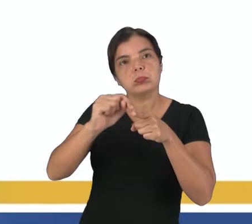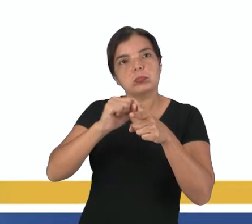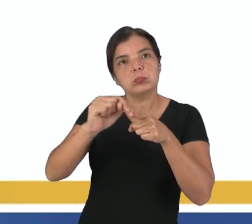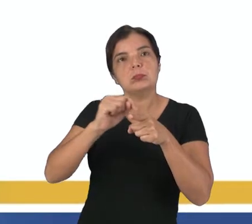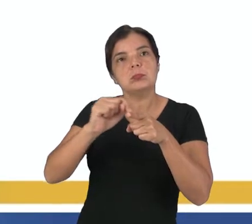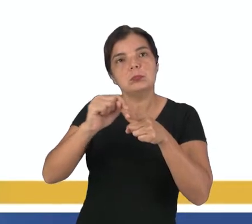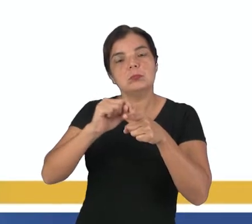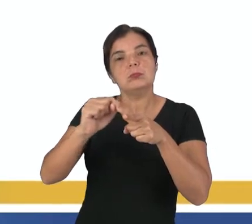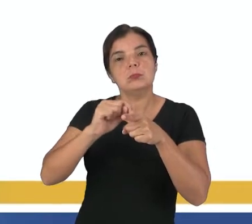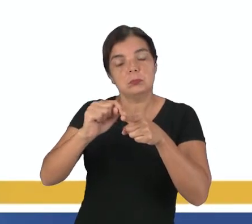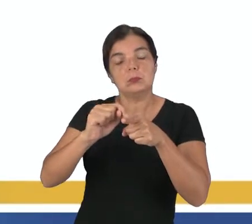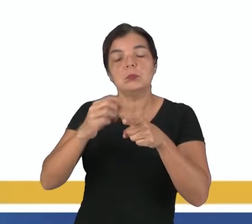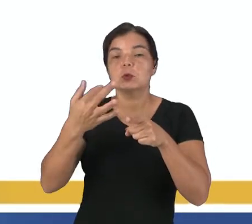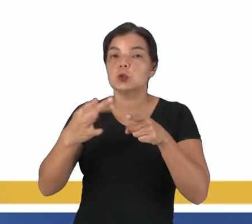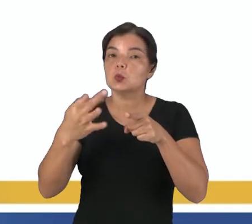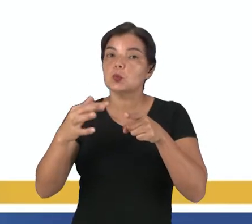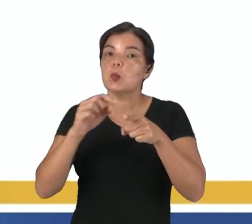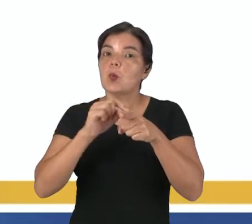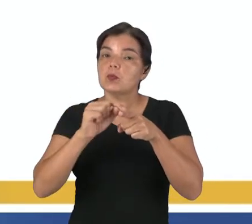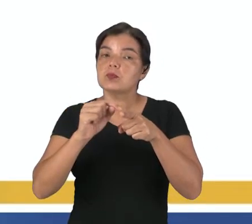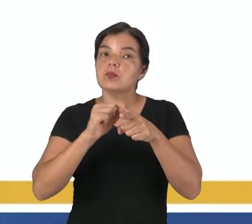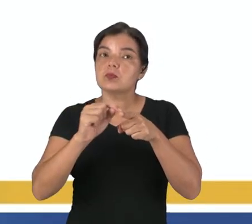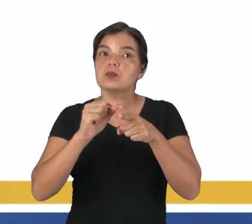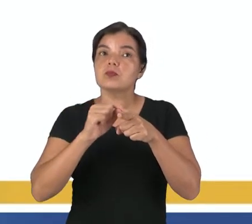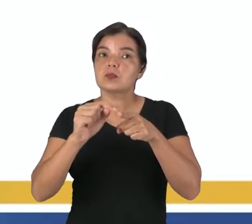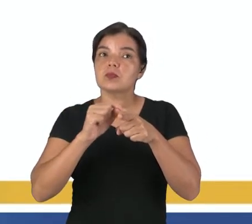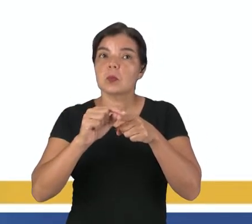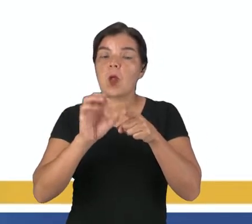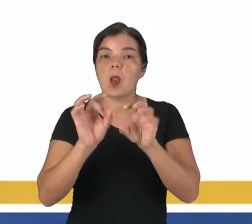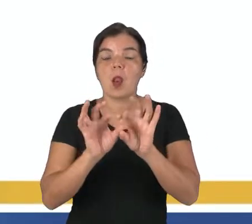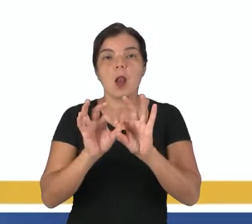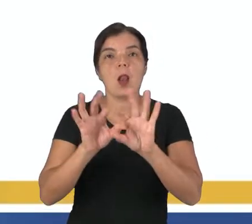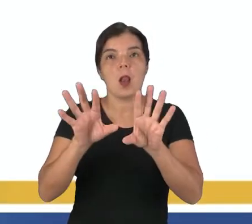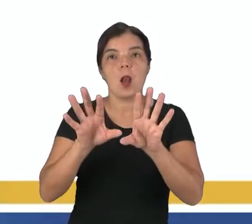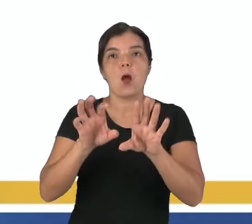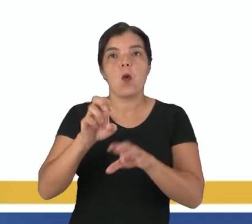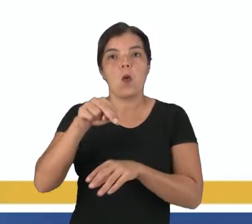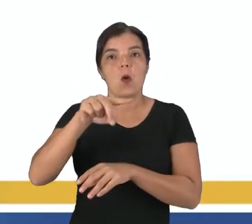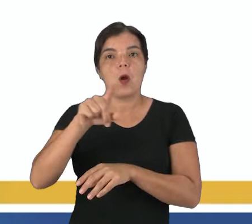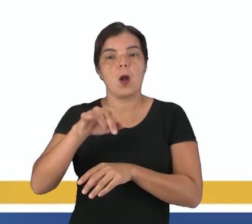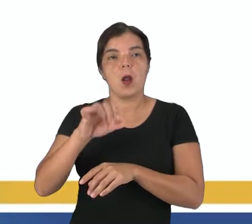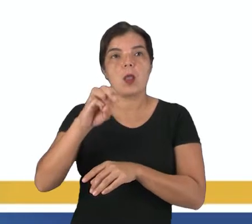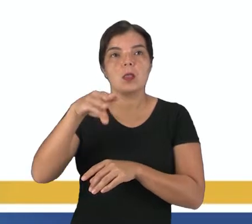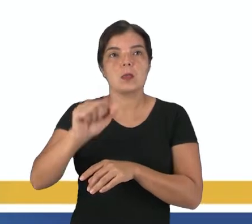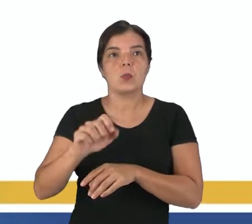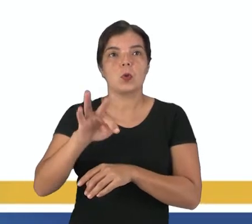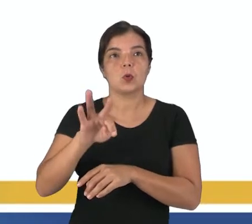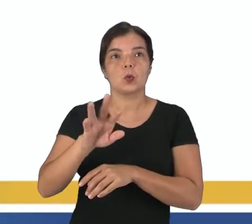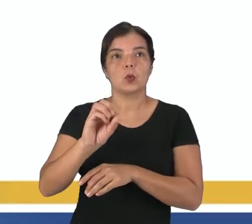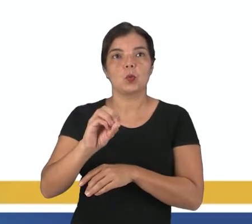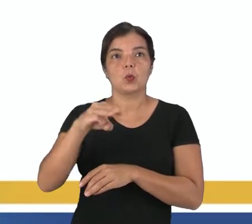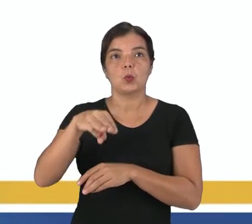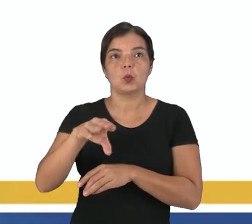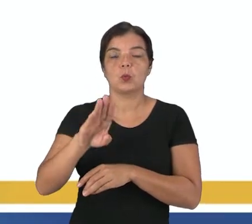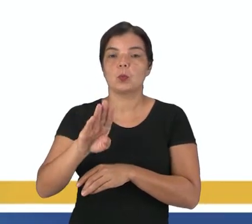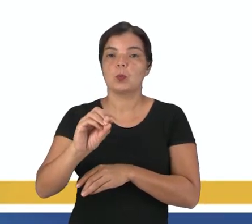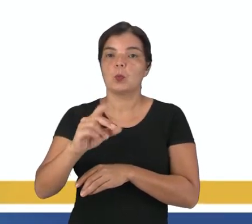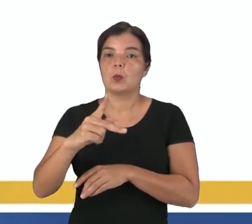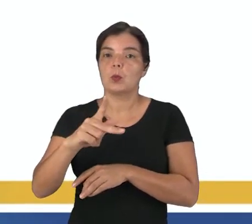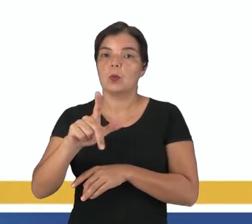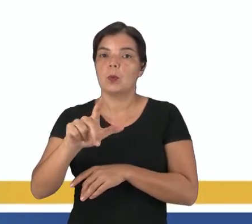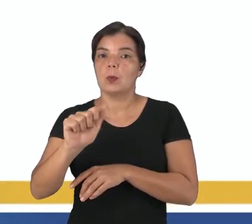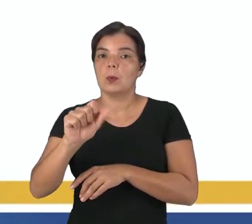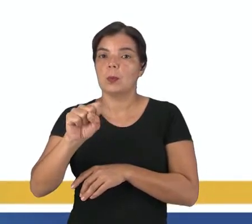onde está cortado, onde está machucado, o local lesionado, libera uma enzima que nós chamamos de tromboplastina,